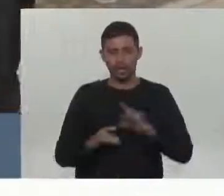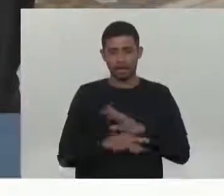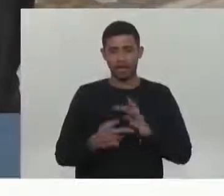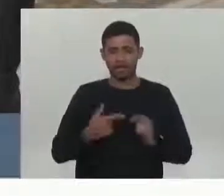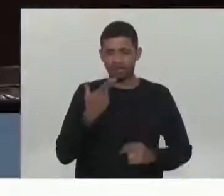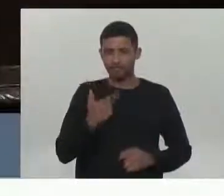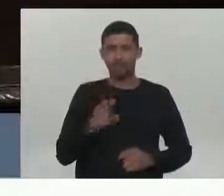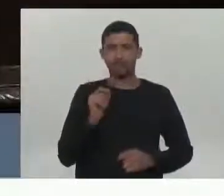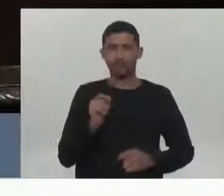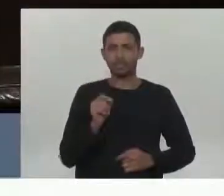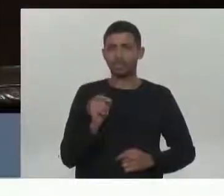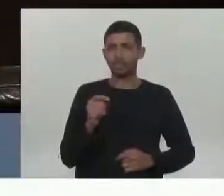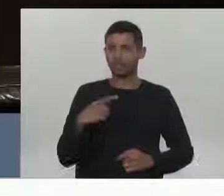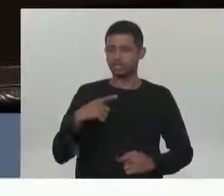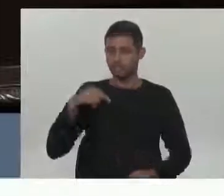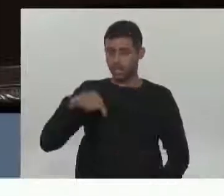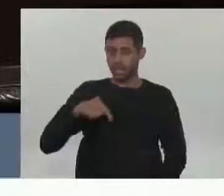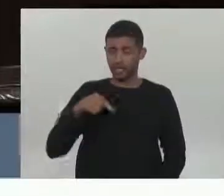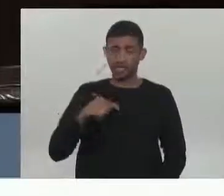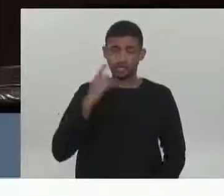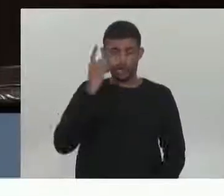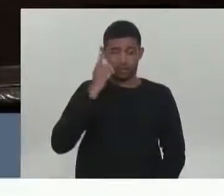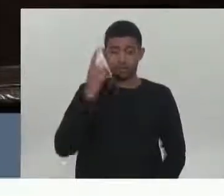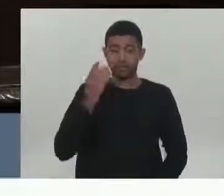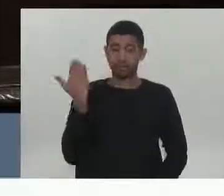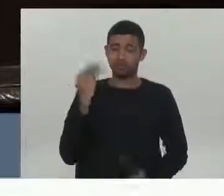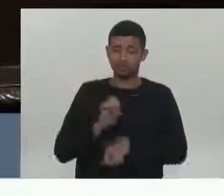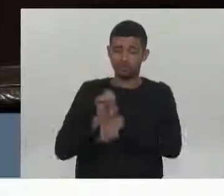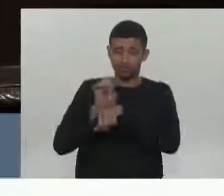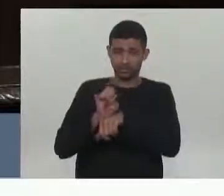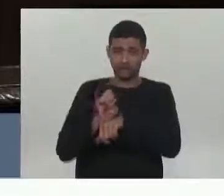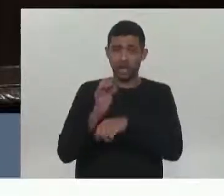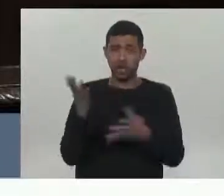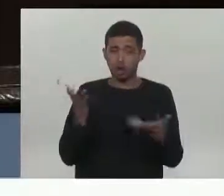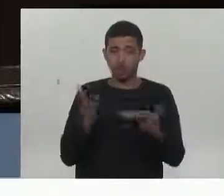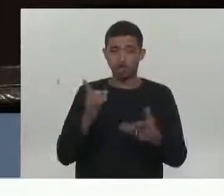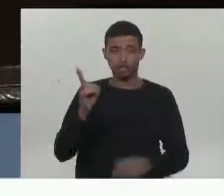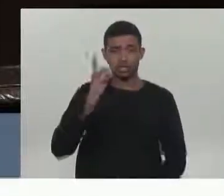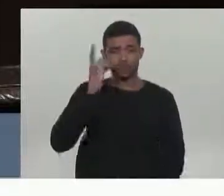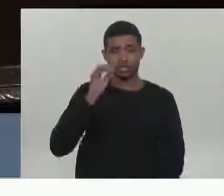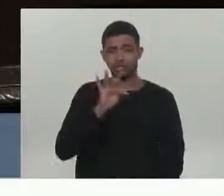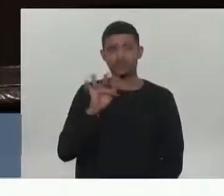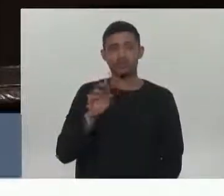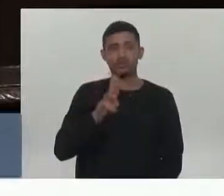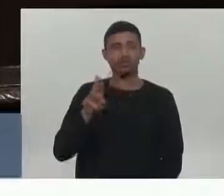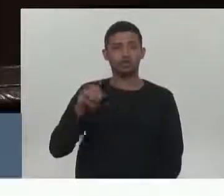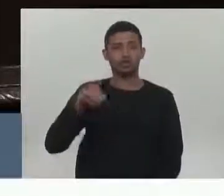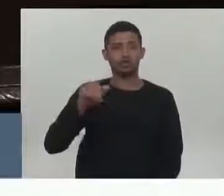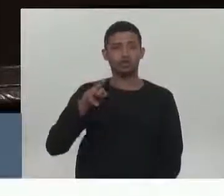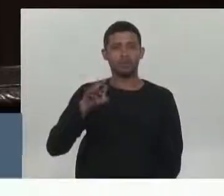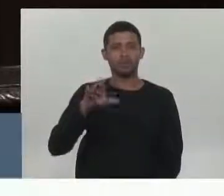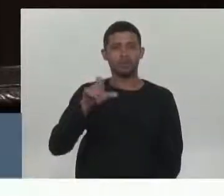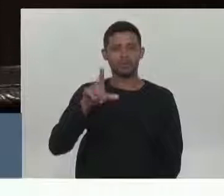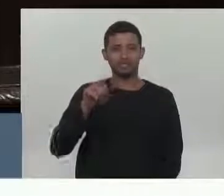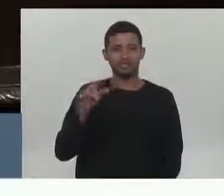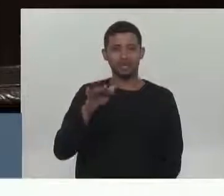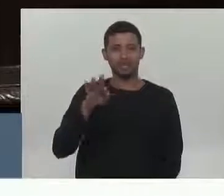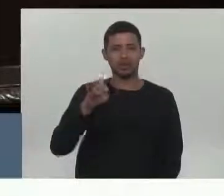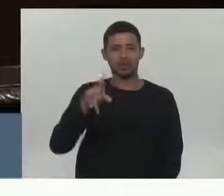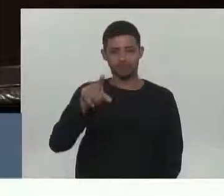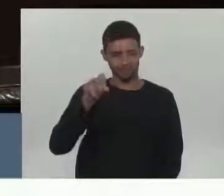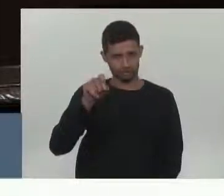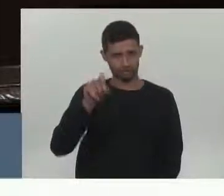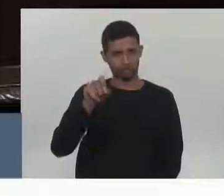relacionei, o deputado, ex-deputado estadual e hoje deputado federal, Marcelo Freixo. E não foram poucas as vezes em que eu